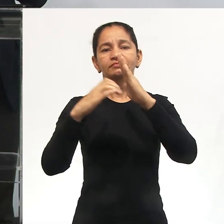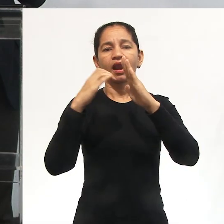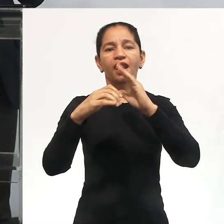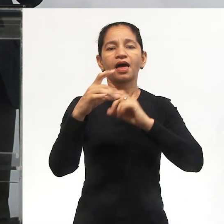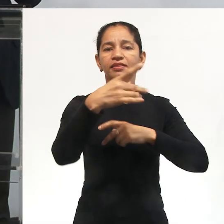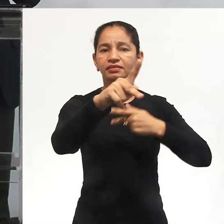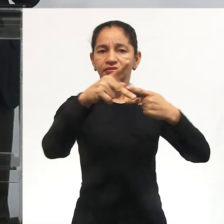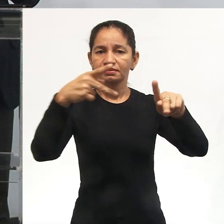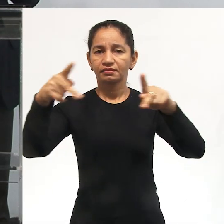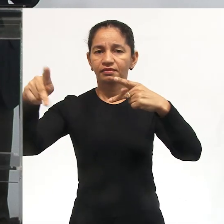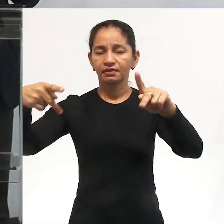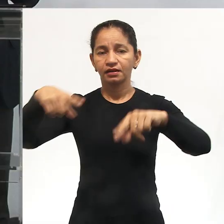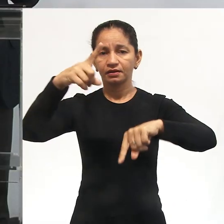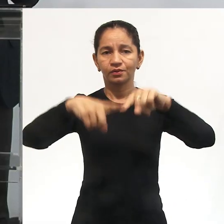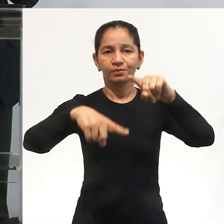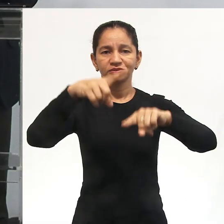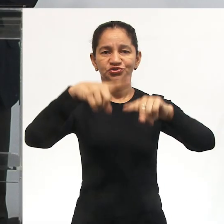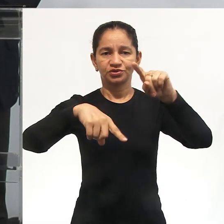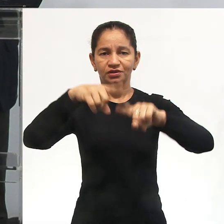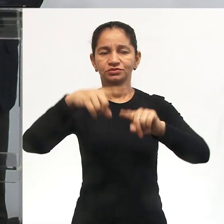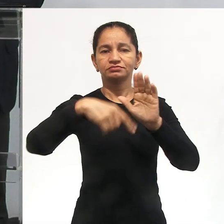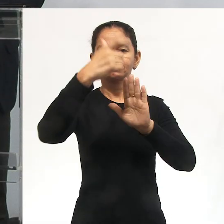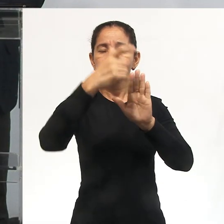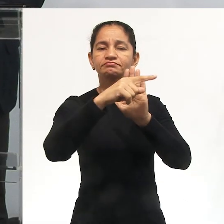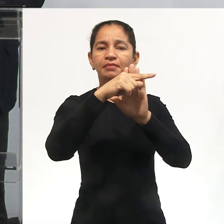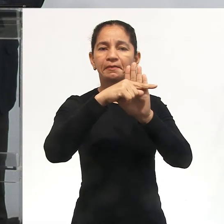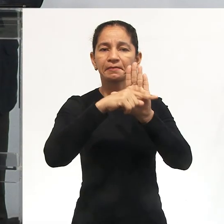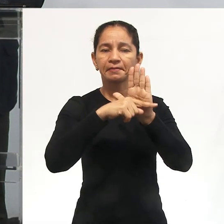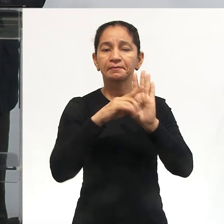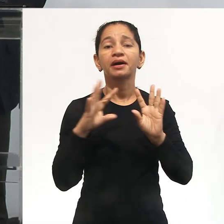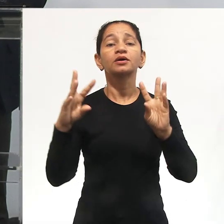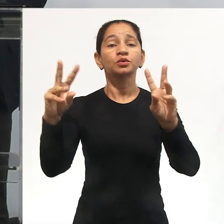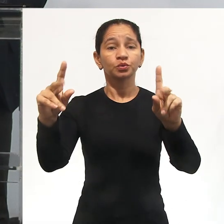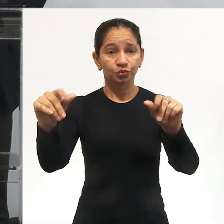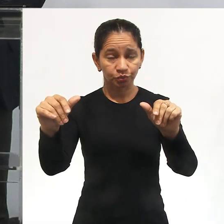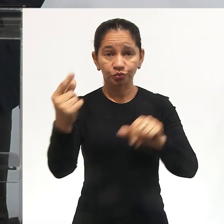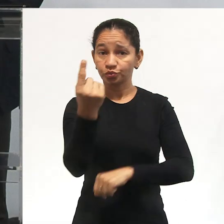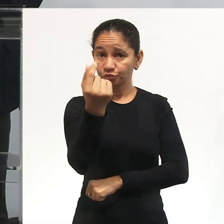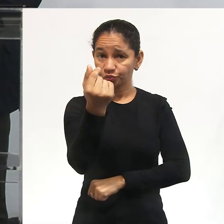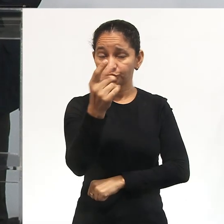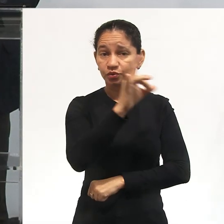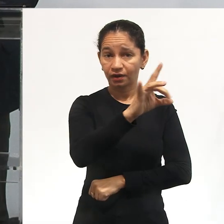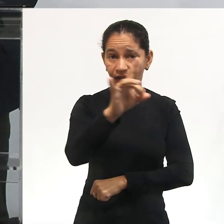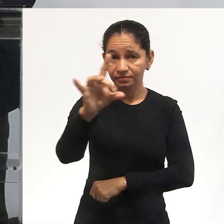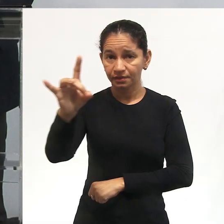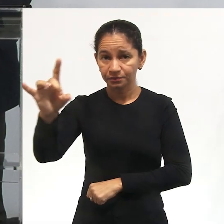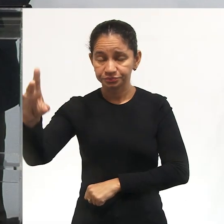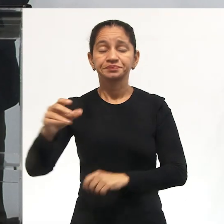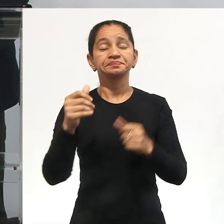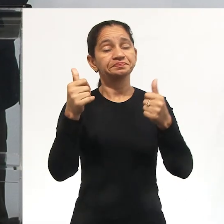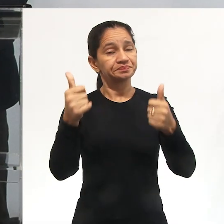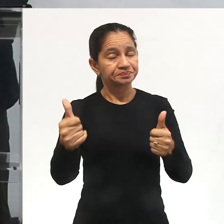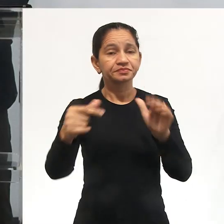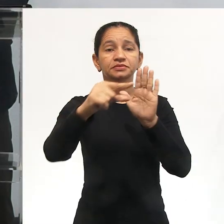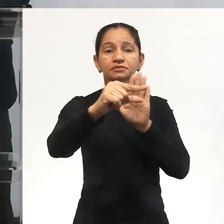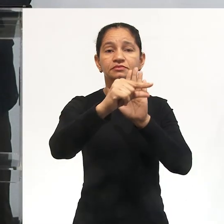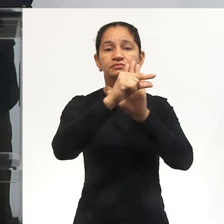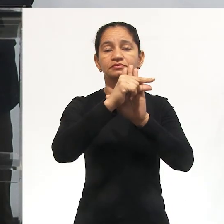administração e o preço do objeto. No final desse procedimento todo, é gerado essa ata de